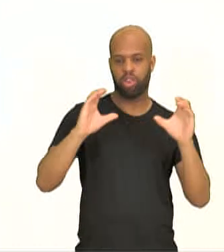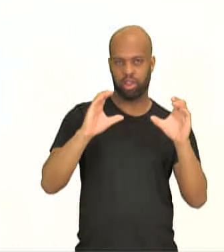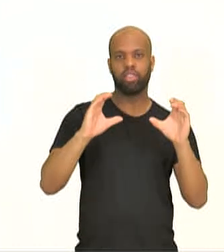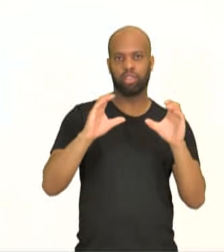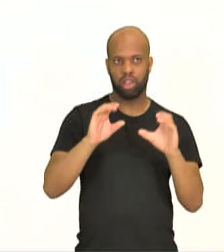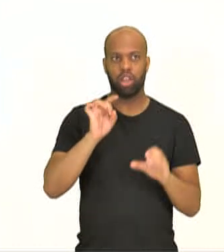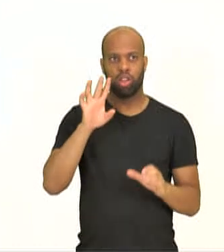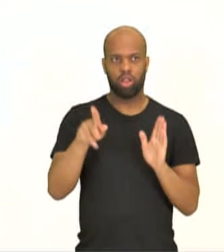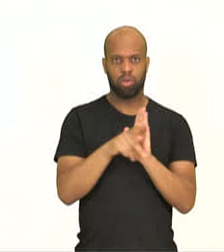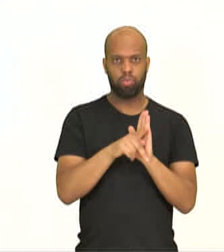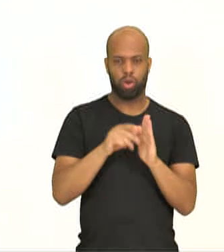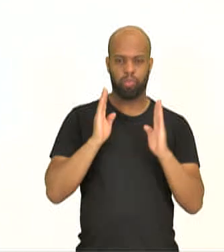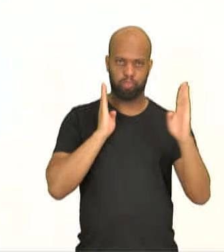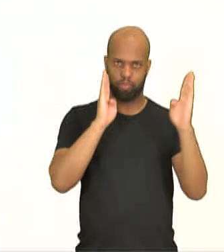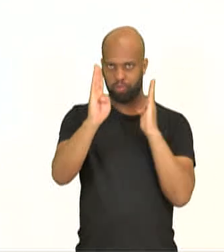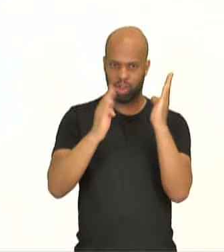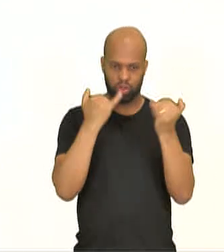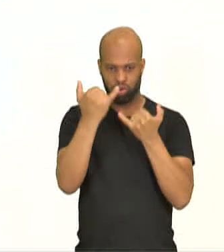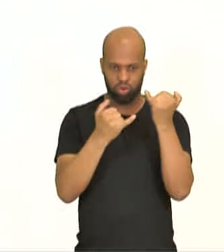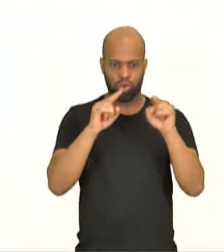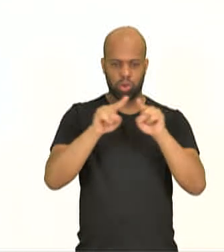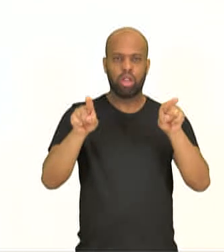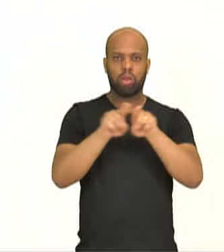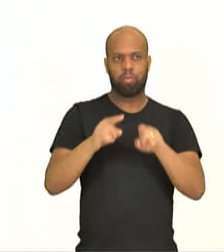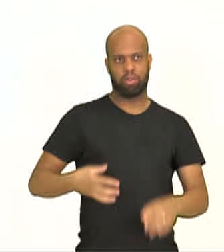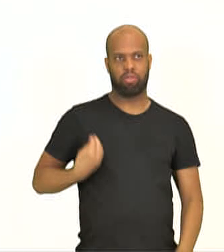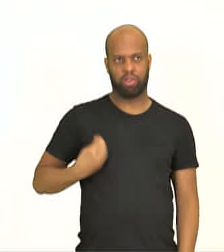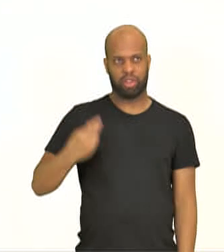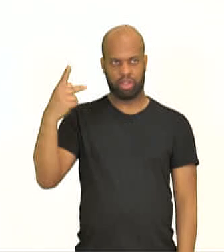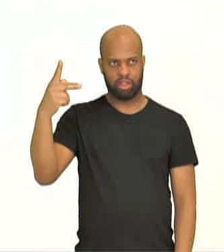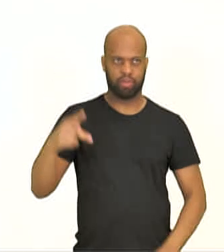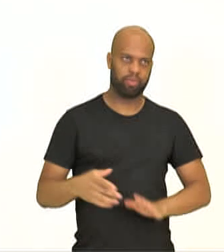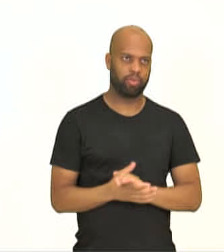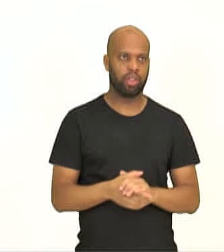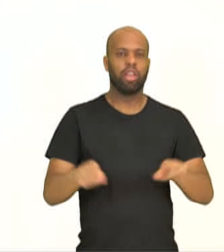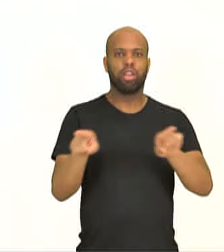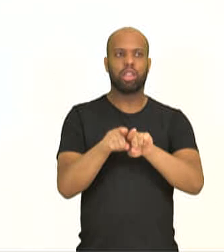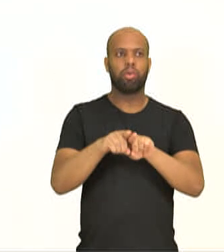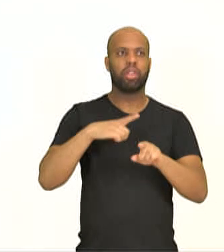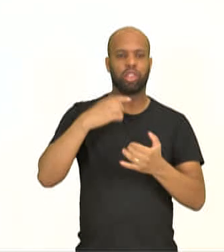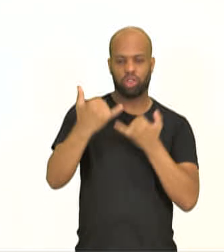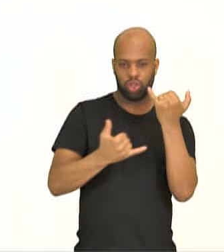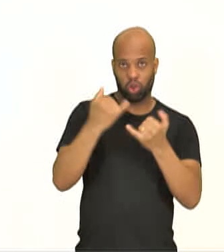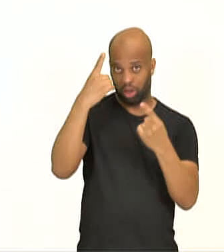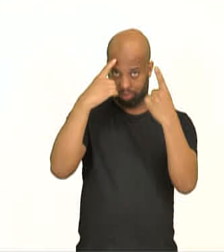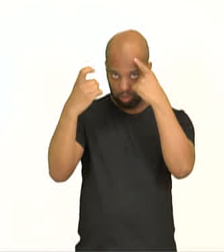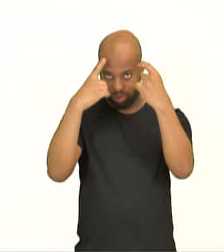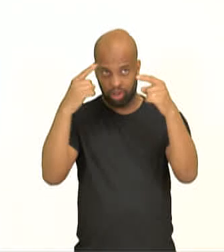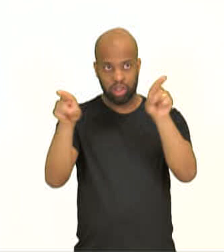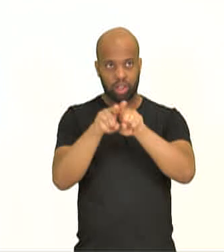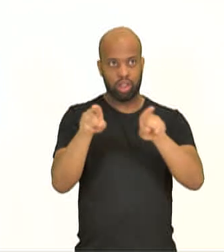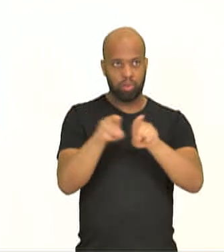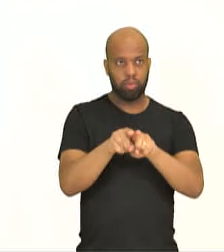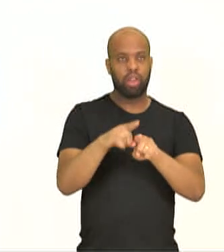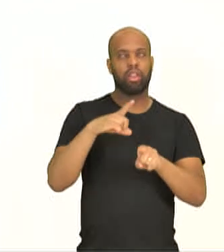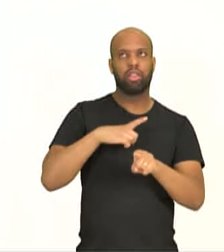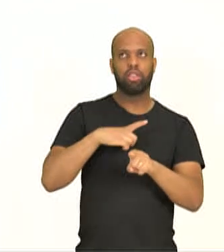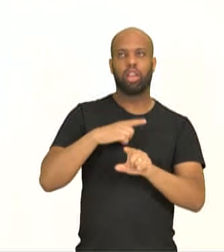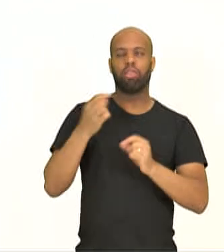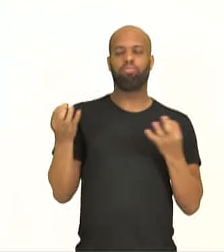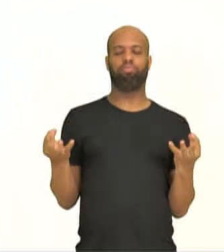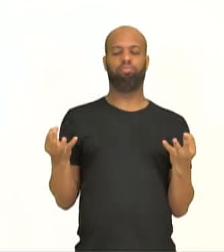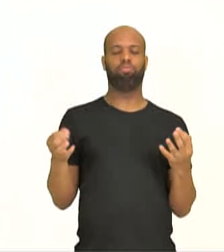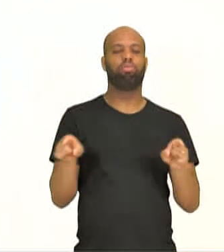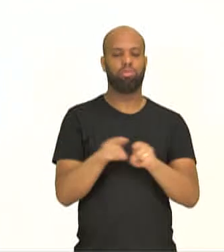não somente durante o jogo, mas na vida delas. Nós temos jogos de criatividade, sintonia e meditação.